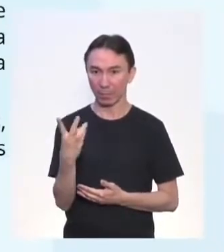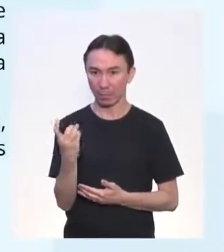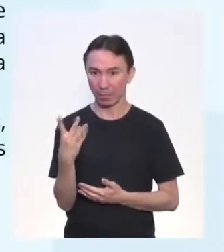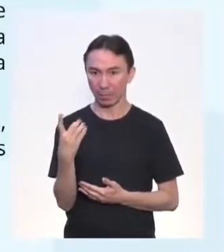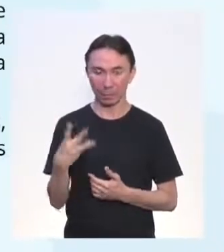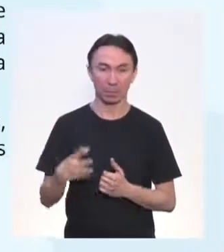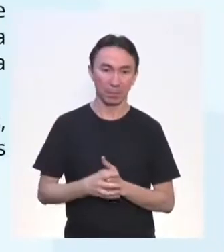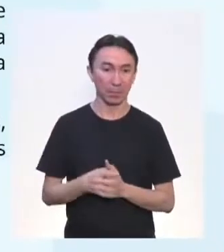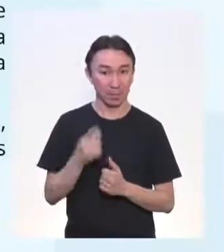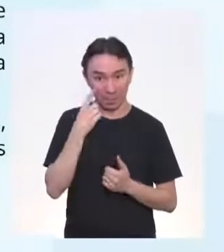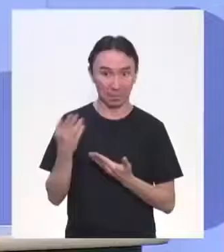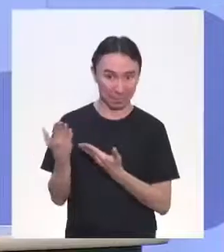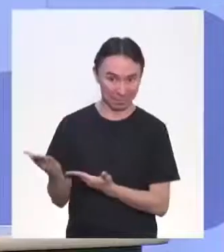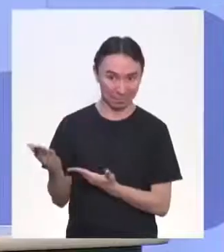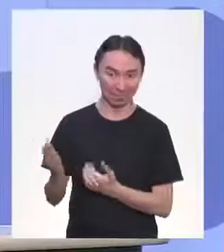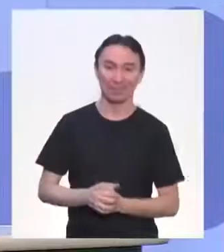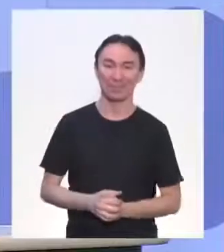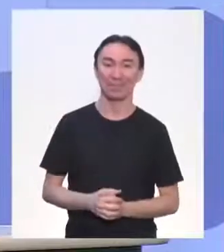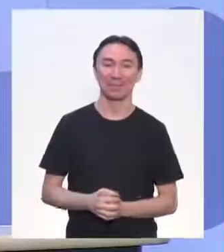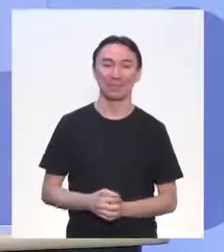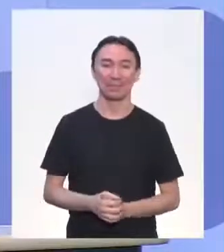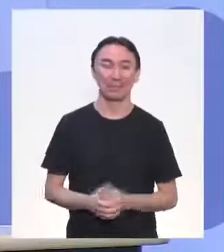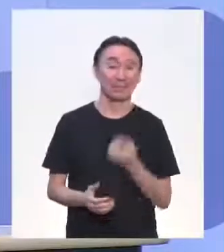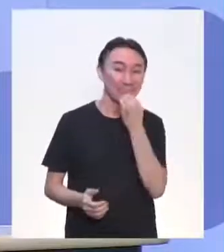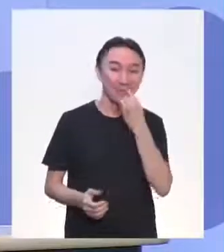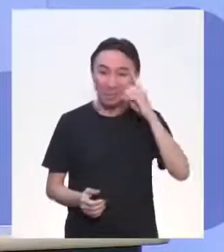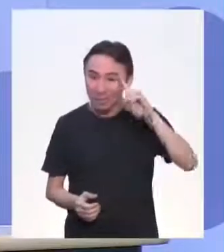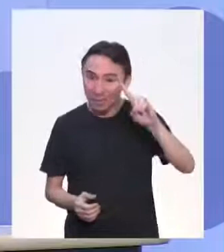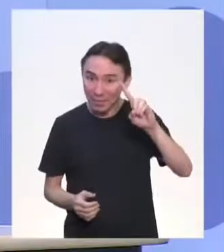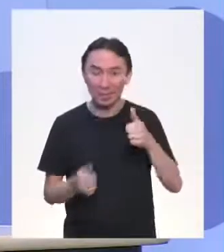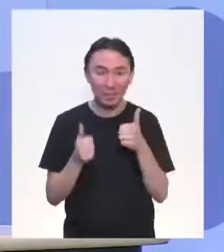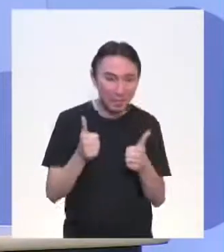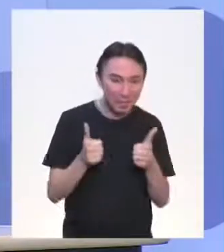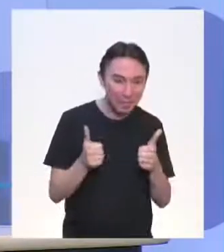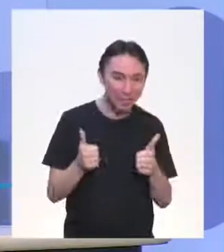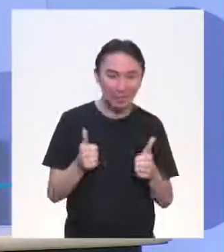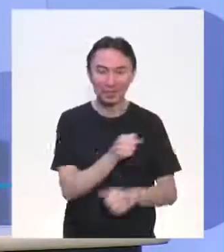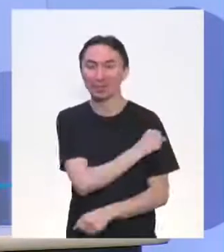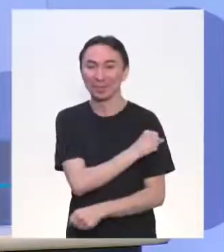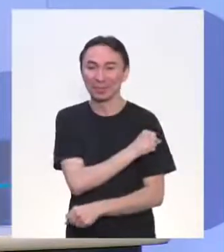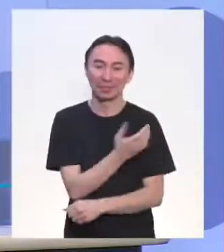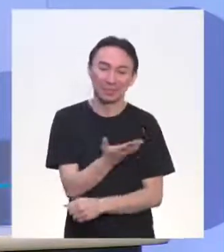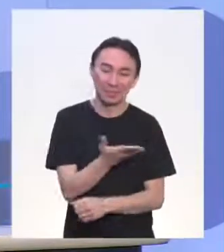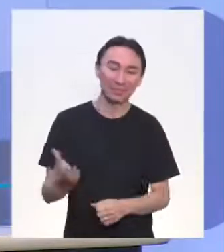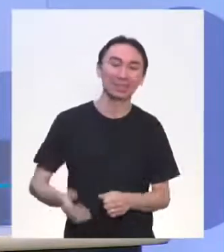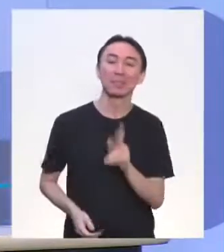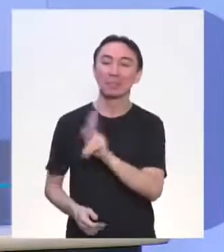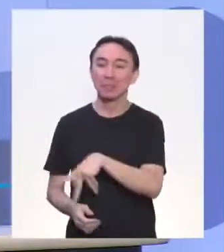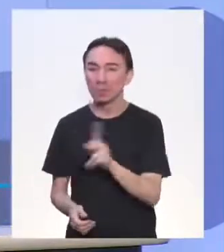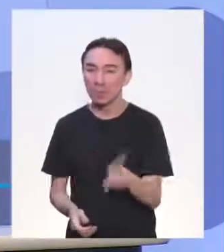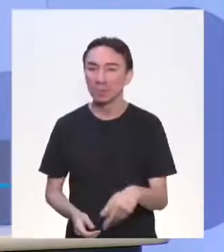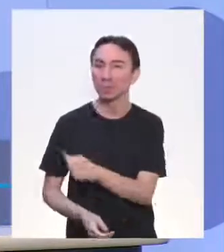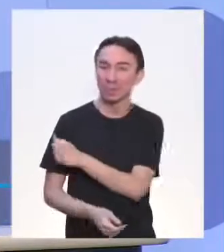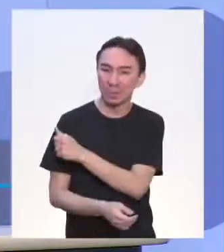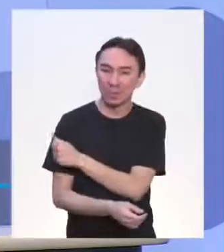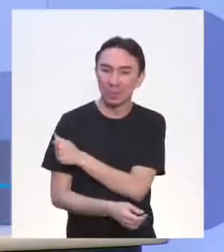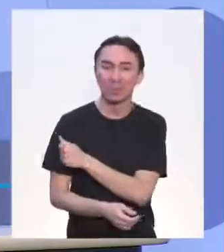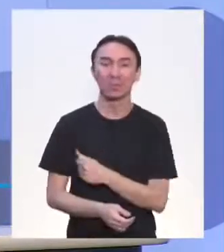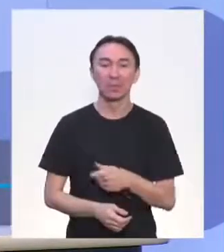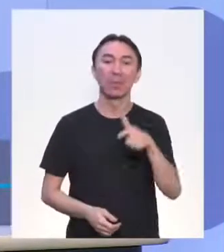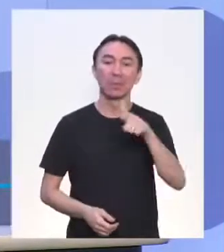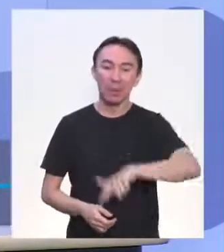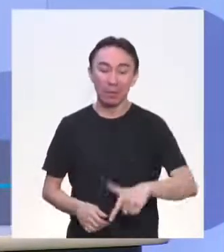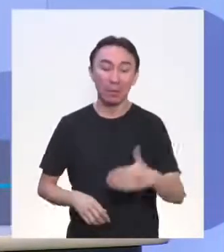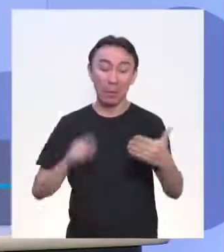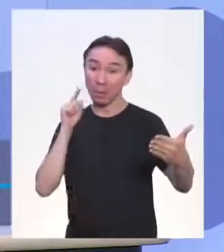EF07LP14. Andreia. Bom dia, oitavo ano. Bom dia, professores e alunos. Vamos aos objetivos da